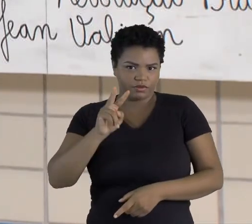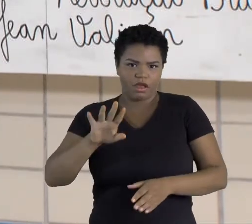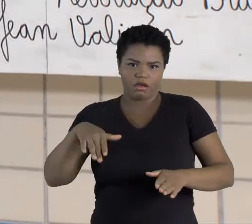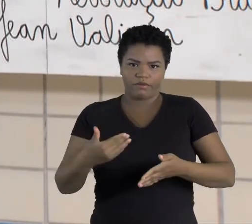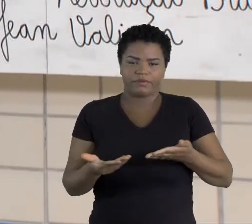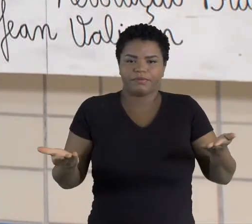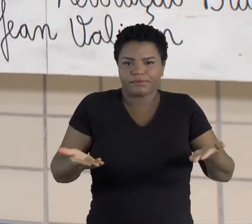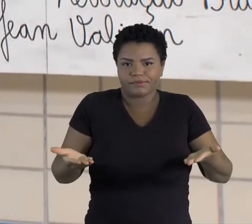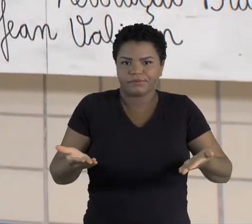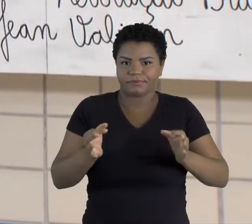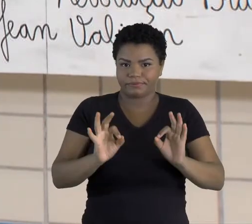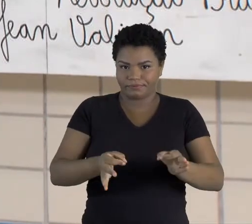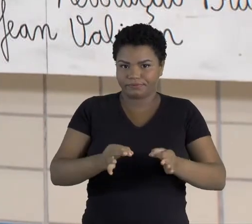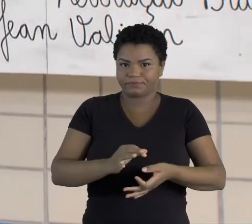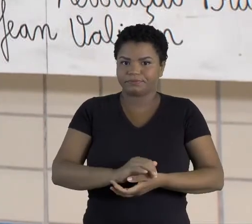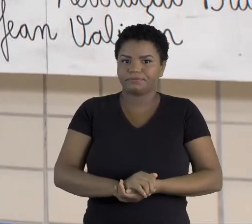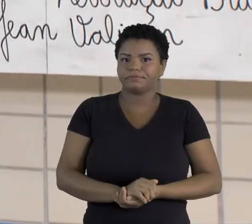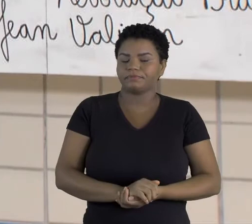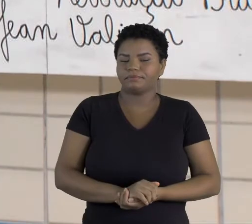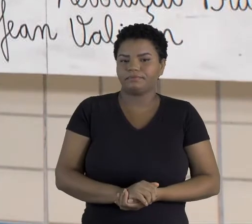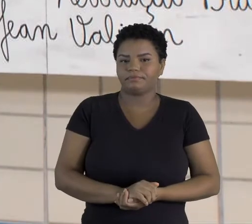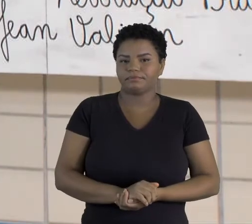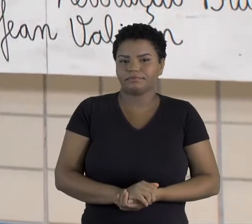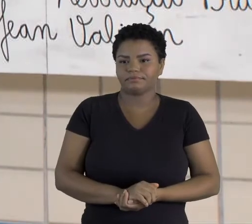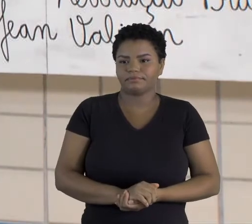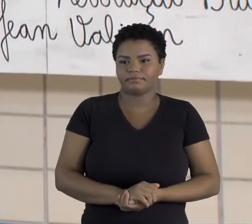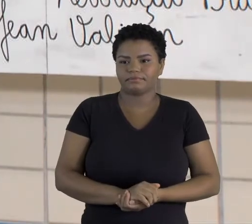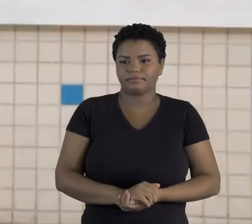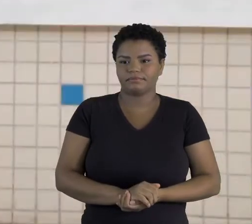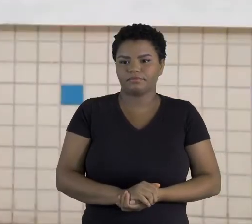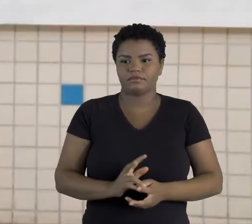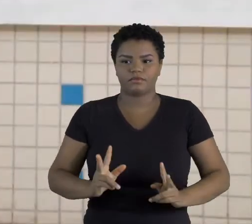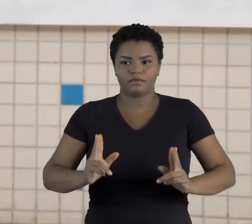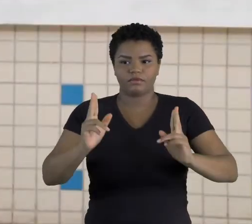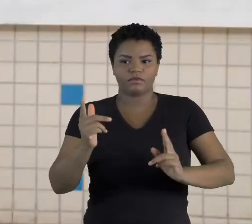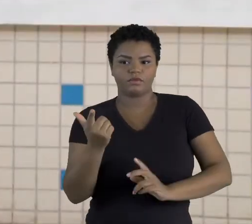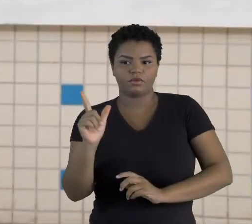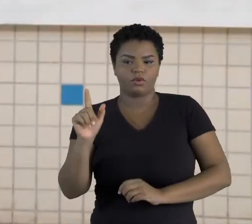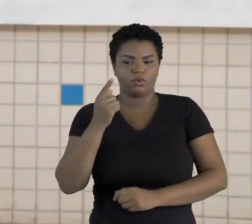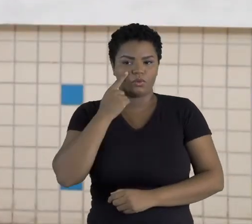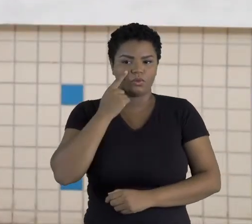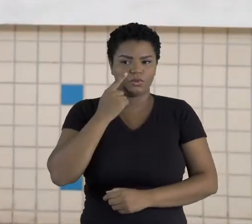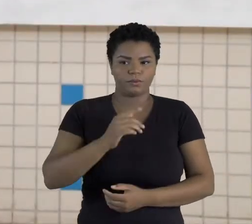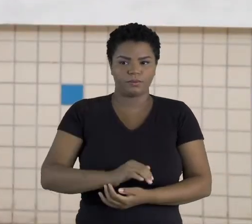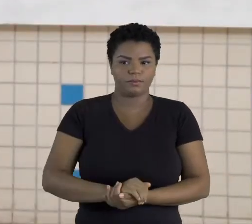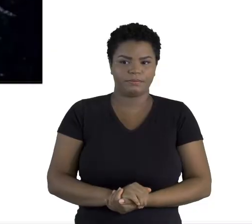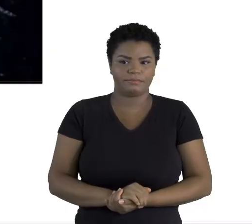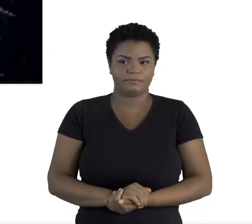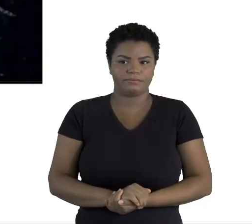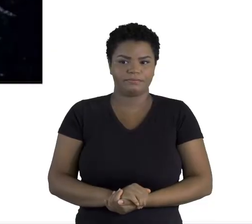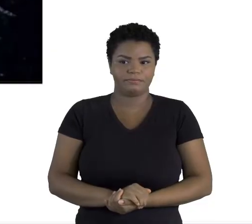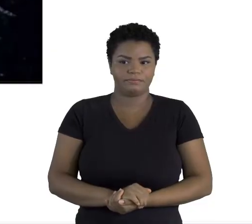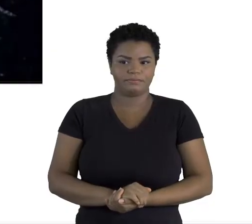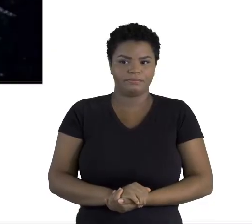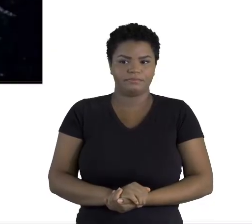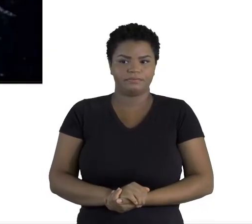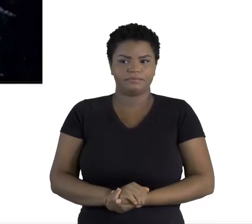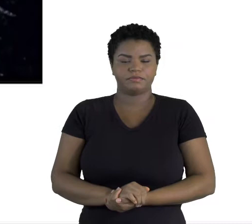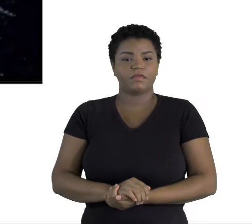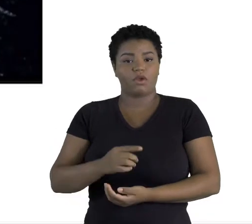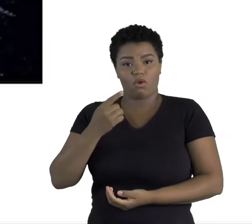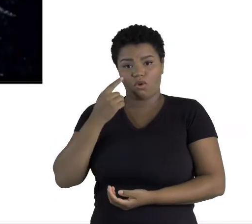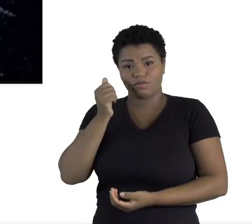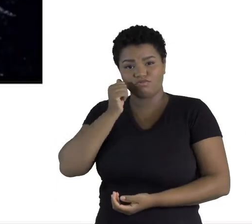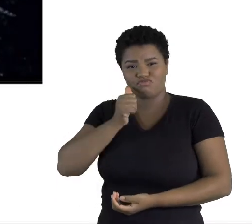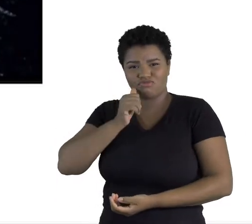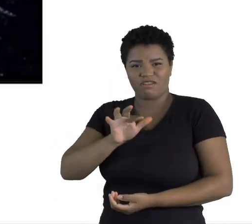agora, certo? E aí tem mais uma cena, vamos ver mais uma cena para vocês verem. Lá da Fantinha,